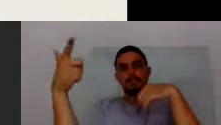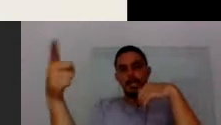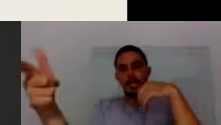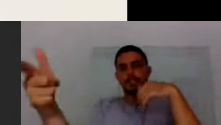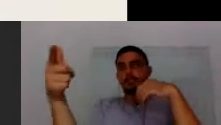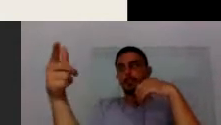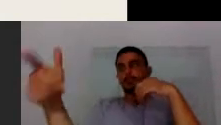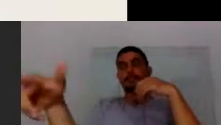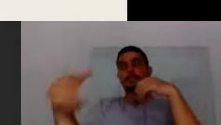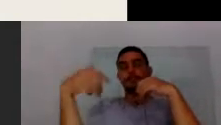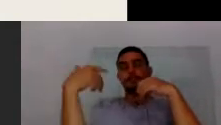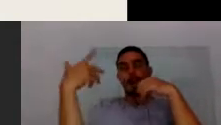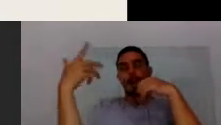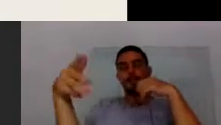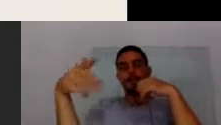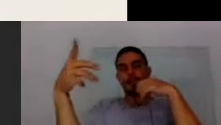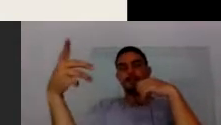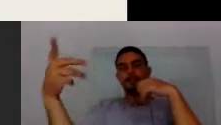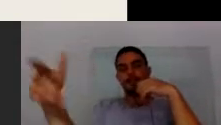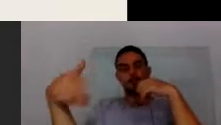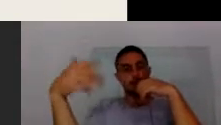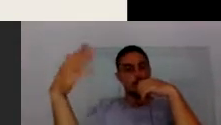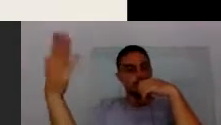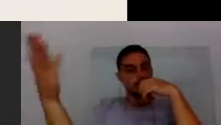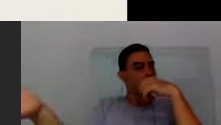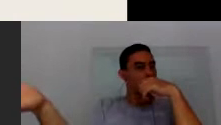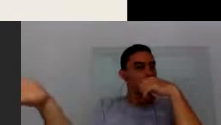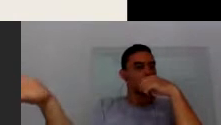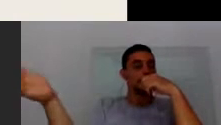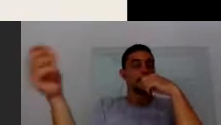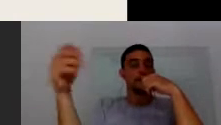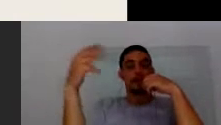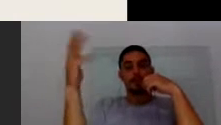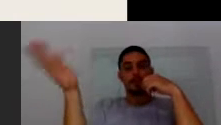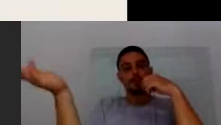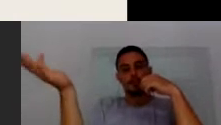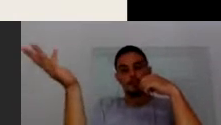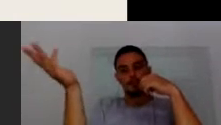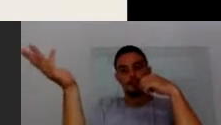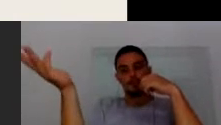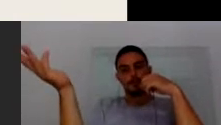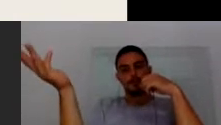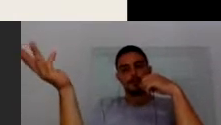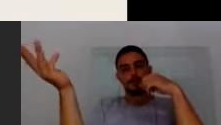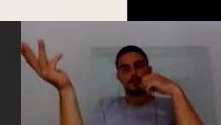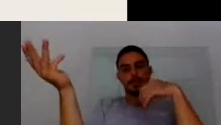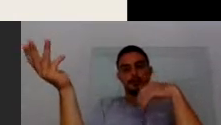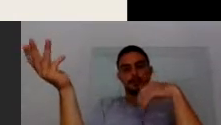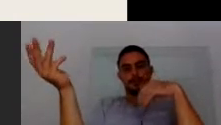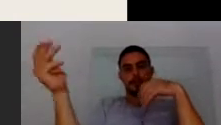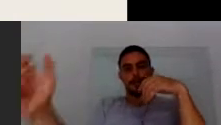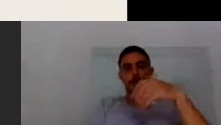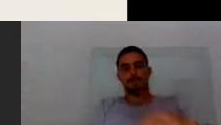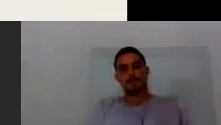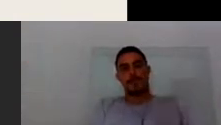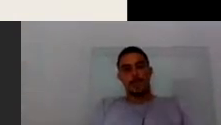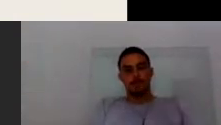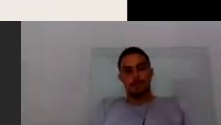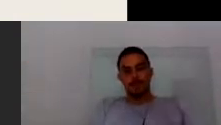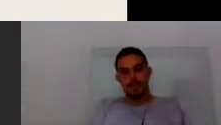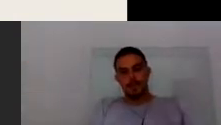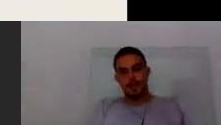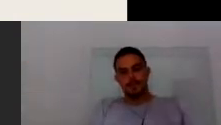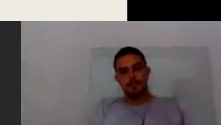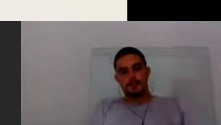milímetros, que tenha intensidade de precipitação de mais de 10 milímetros, mais de 5 milímetros, quer dizer que eu já vou ter escoamento superficial,